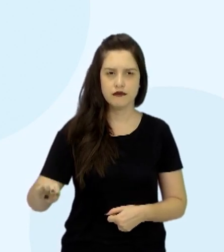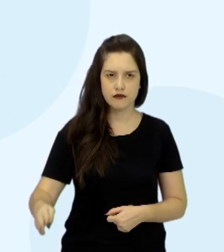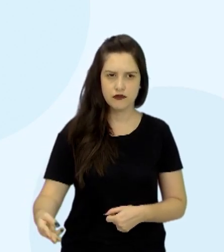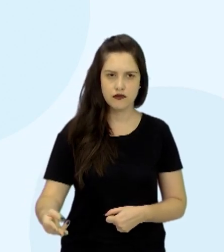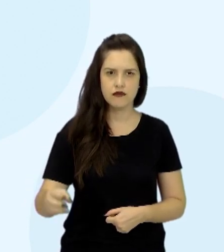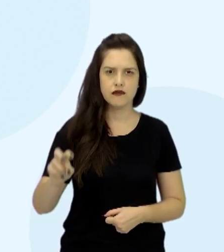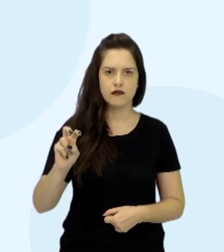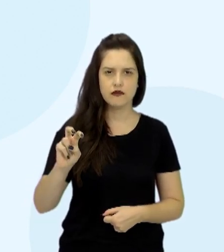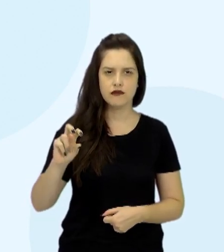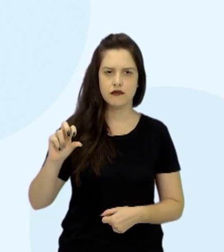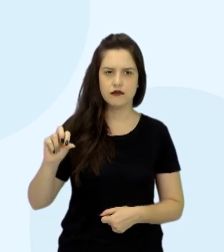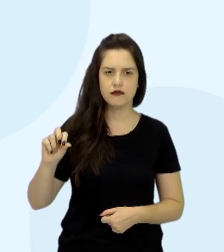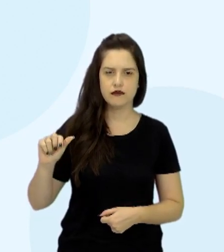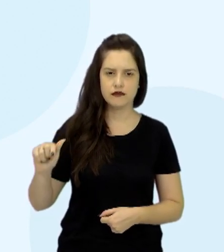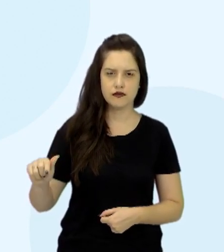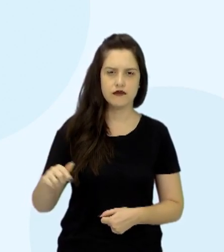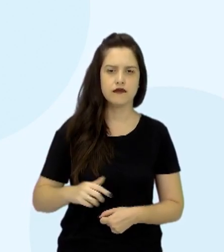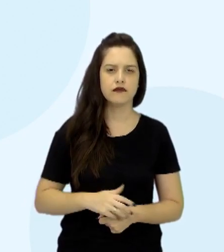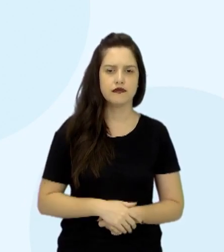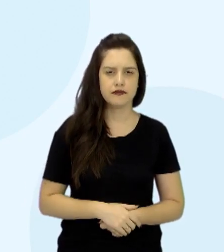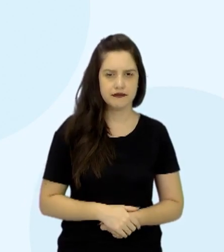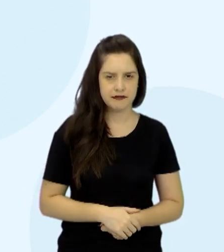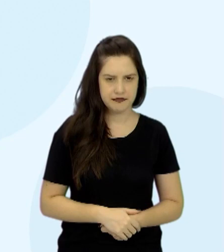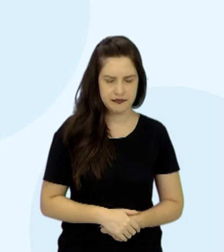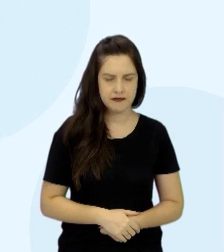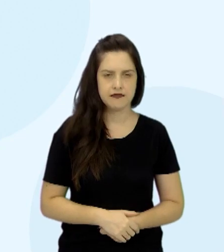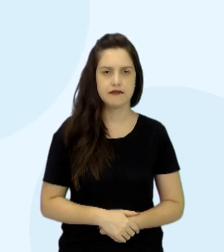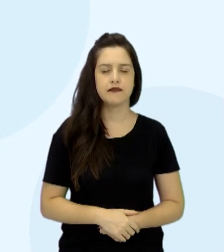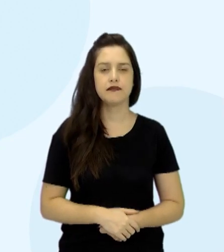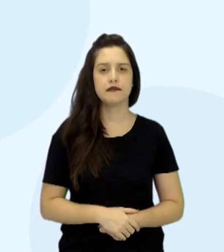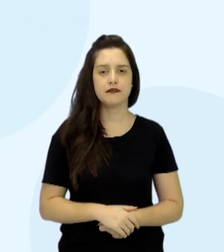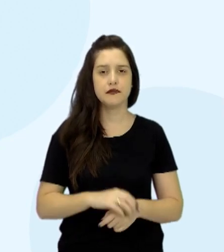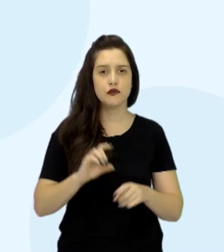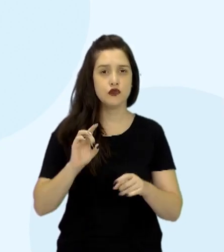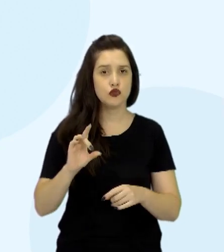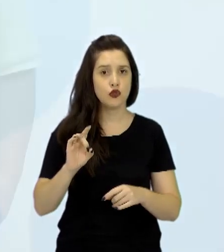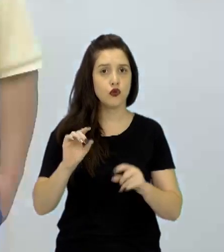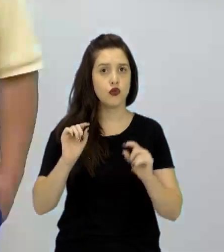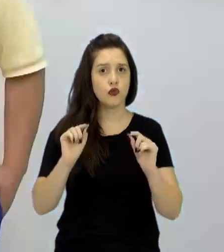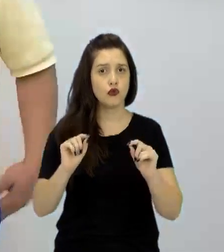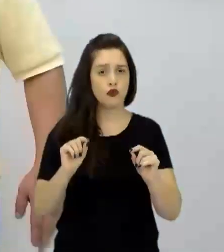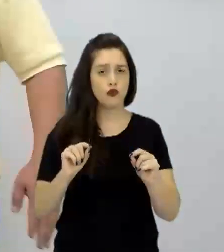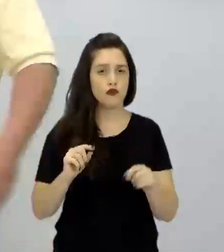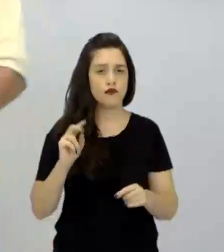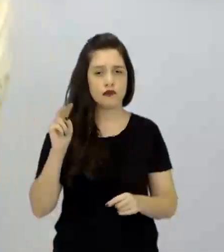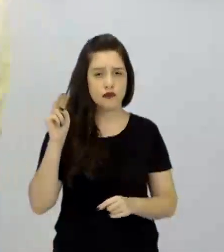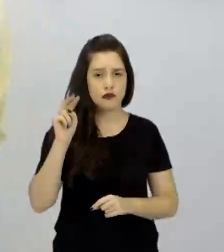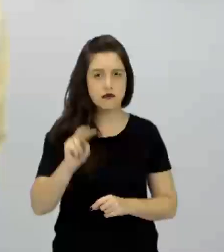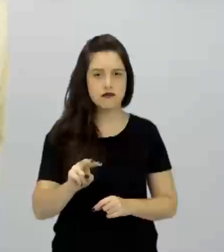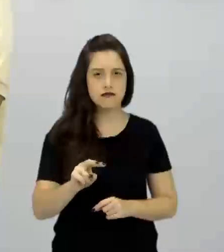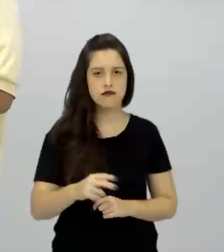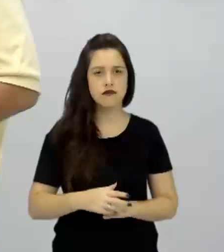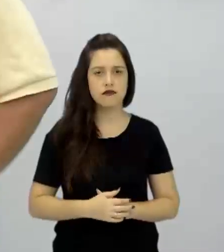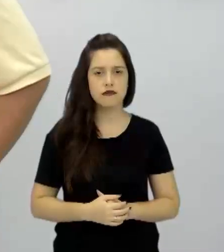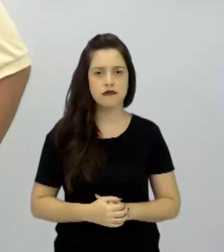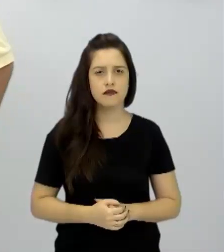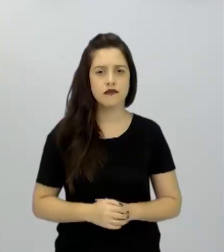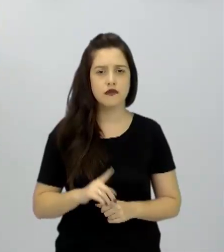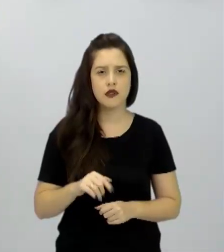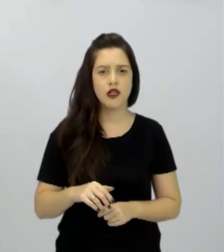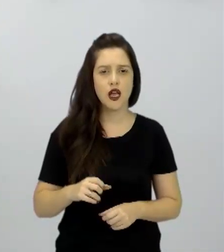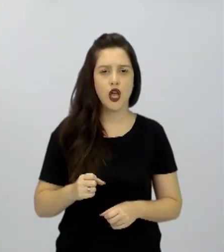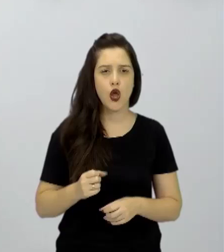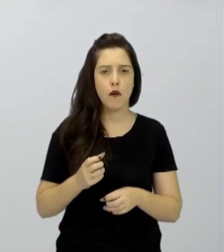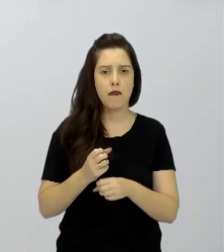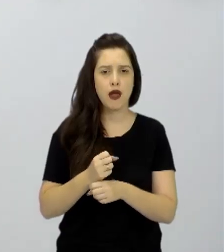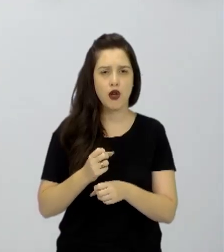9.597.000 quilômetros quadrados, tá? Só que assim, se vocês forem ver, é uma conta muito